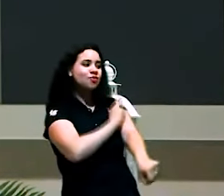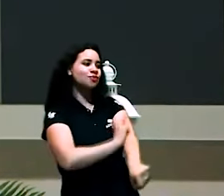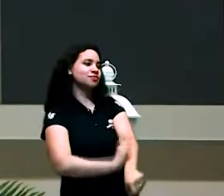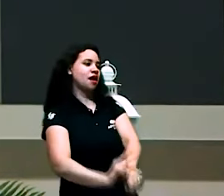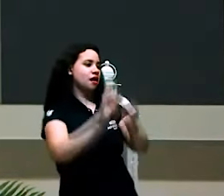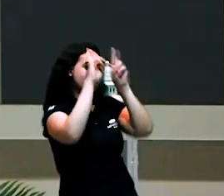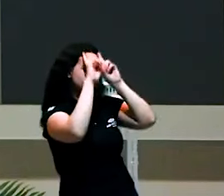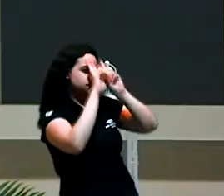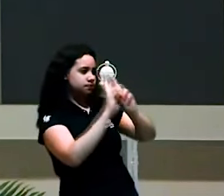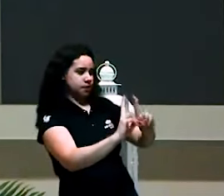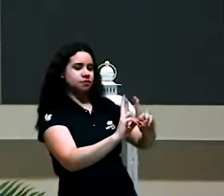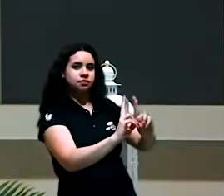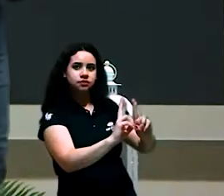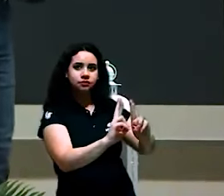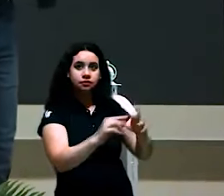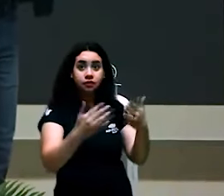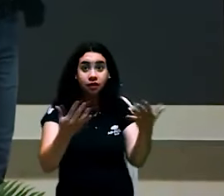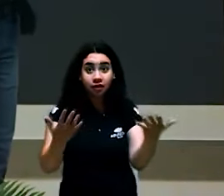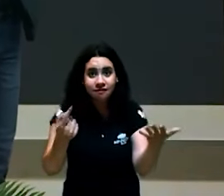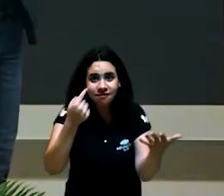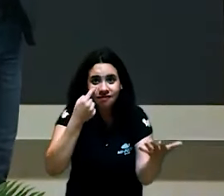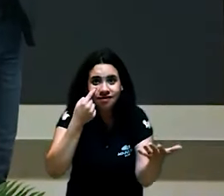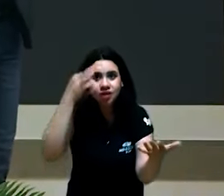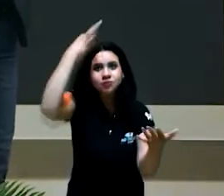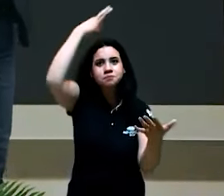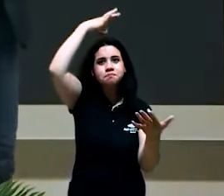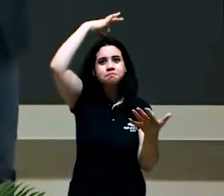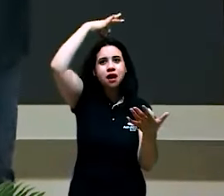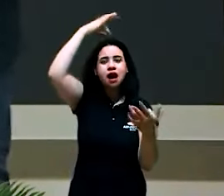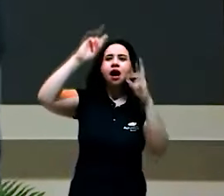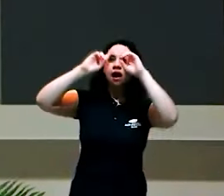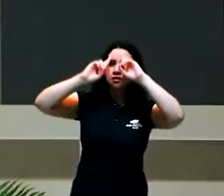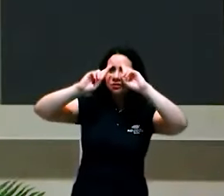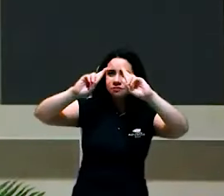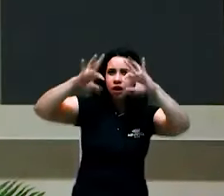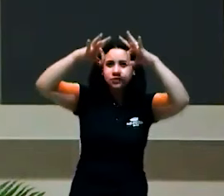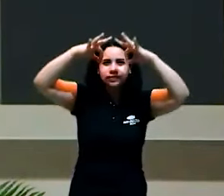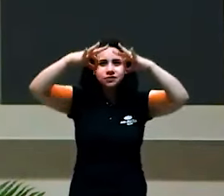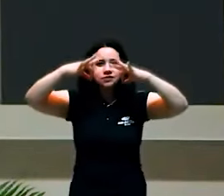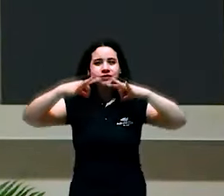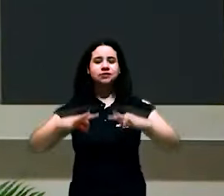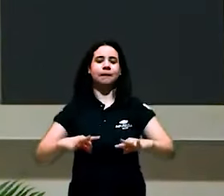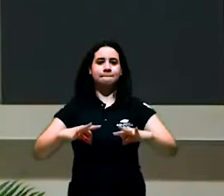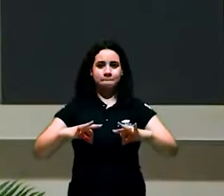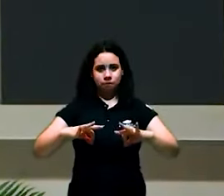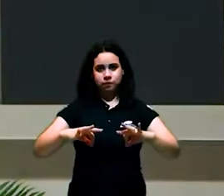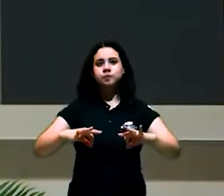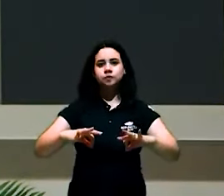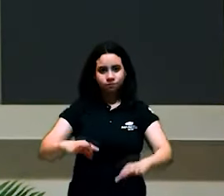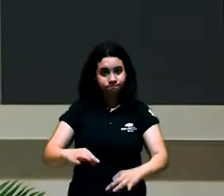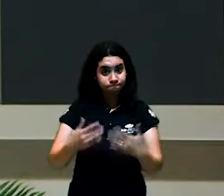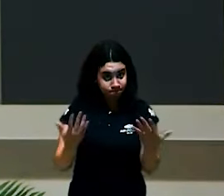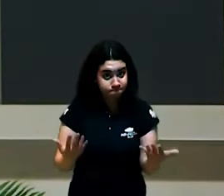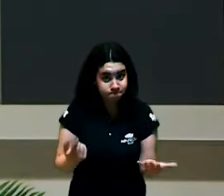com respeito à identidade do Espírito Santo. Amados irmãos, pastor Fábio, aí tantas